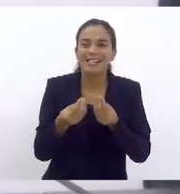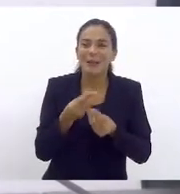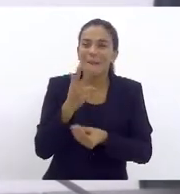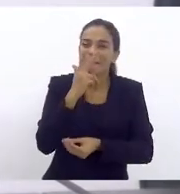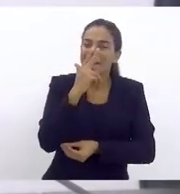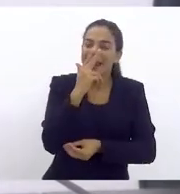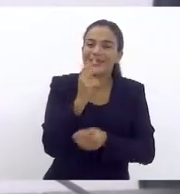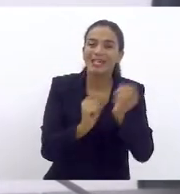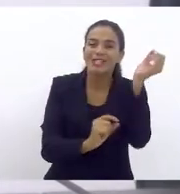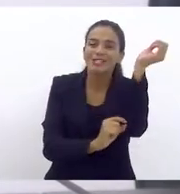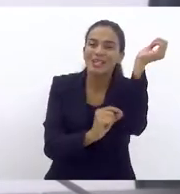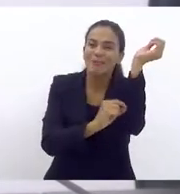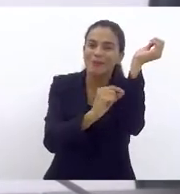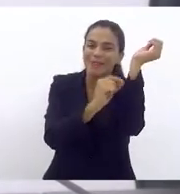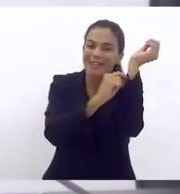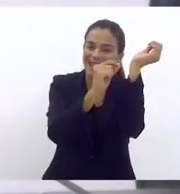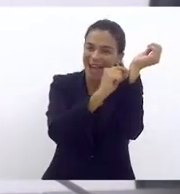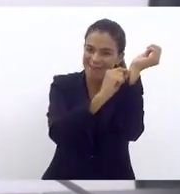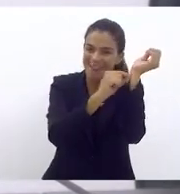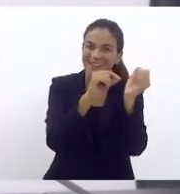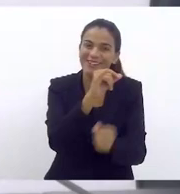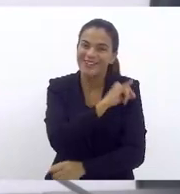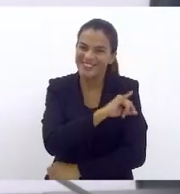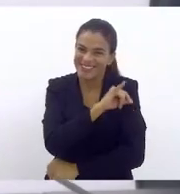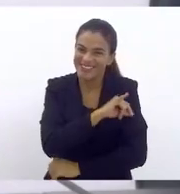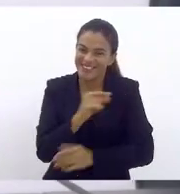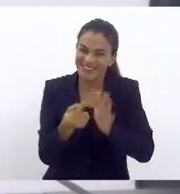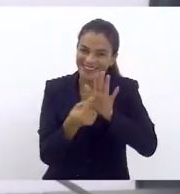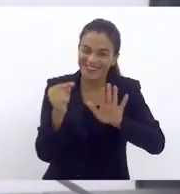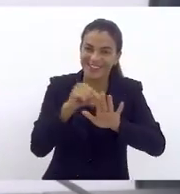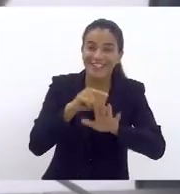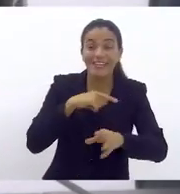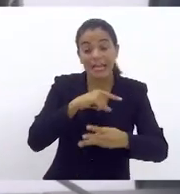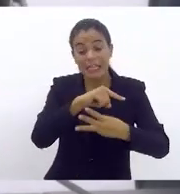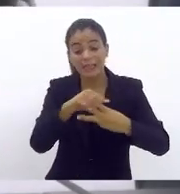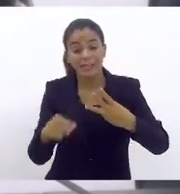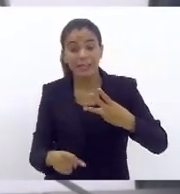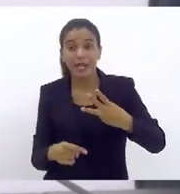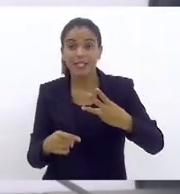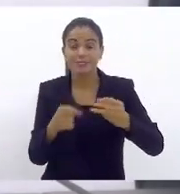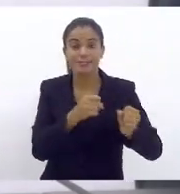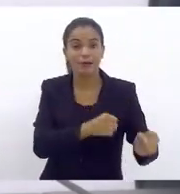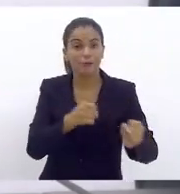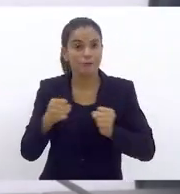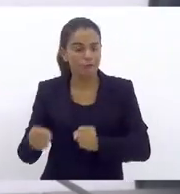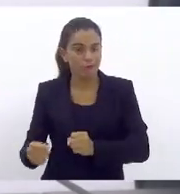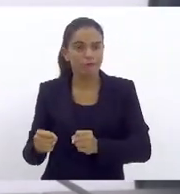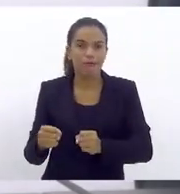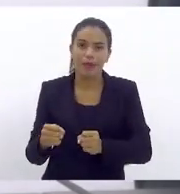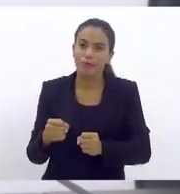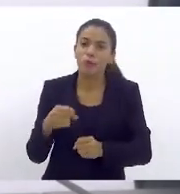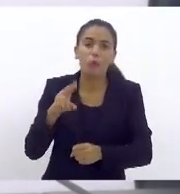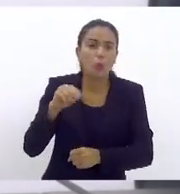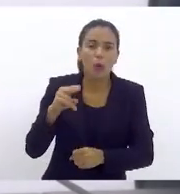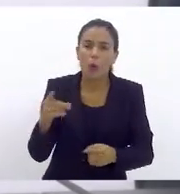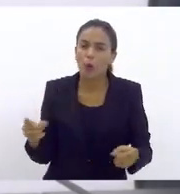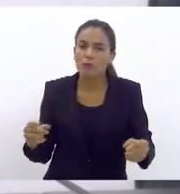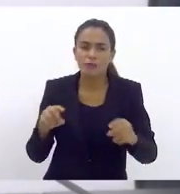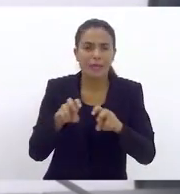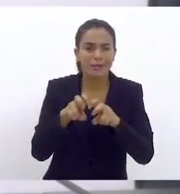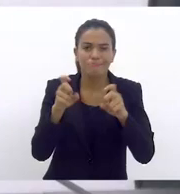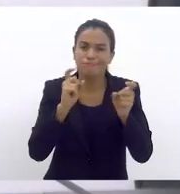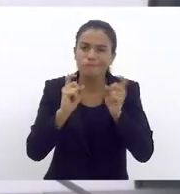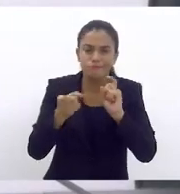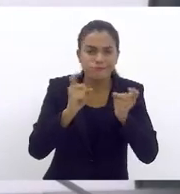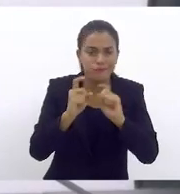jabuticabas do Rio de Janeiro né quer dizer o Rio de Janeiro tem tem as três autoridades sanitárias que nunca conseguem conversar de novo essa